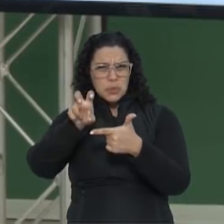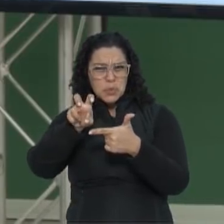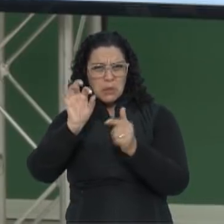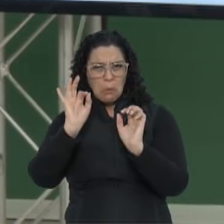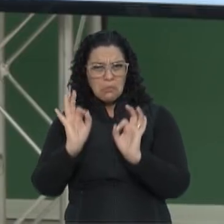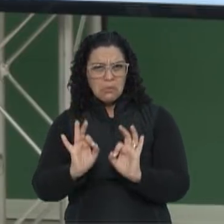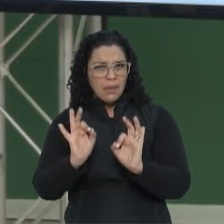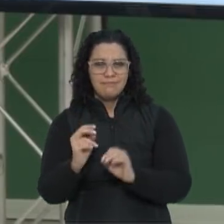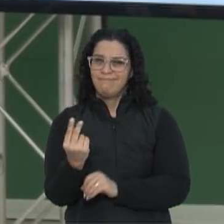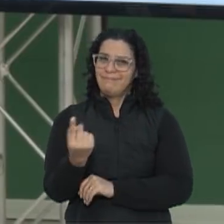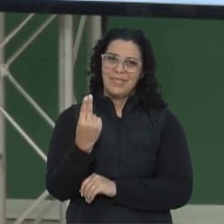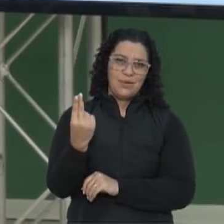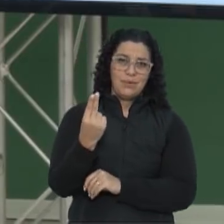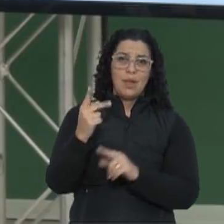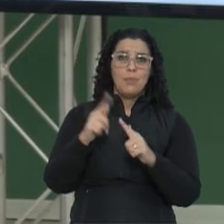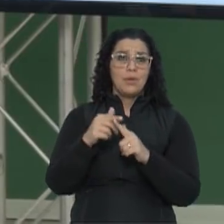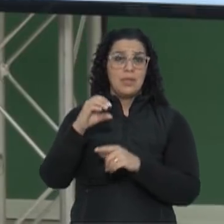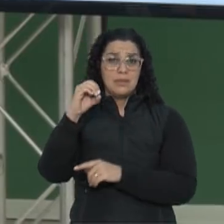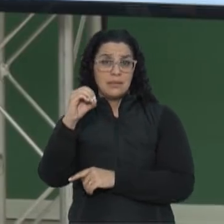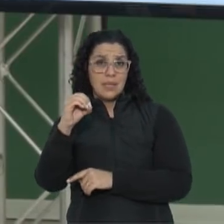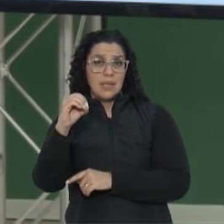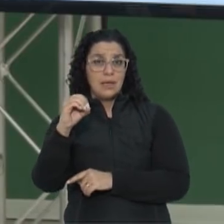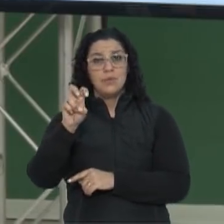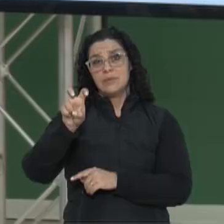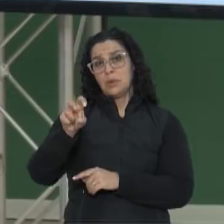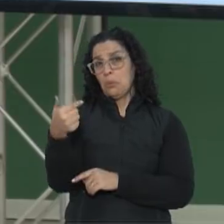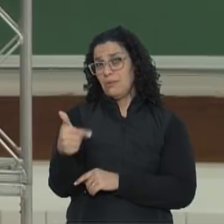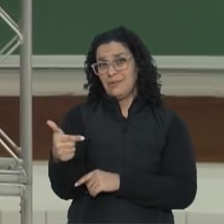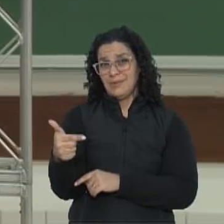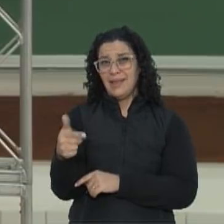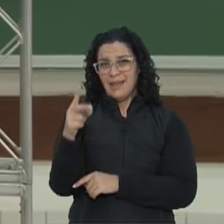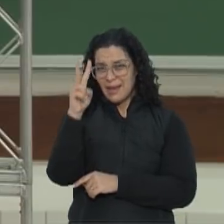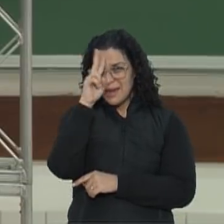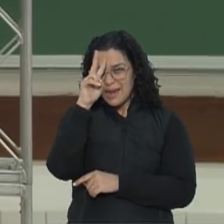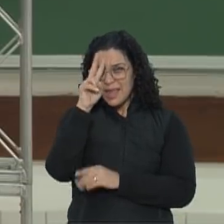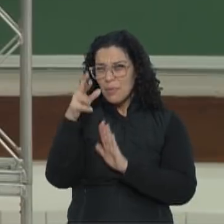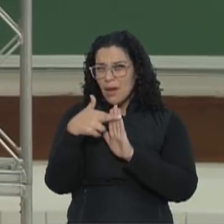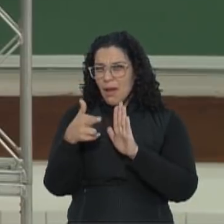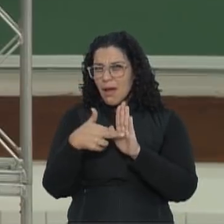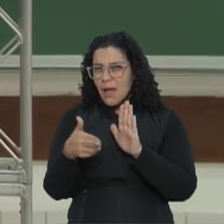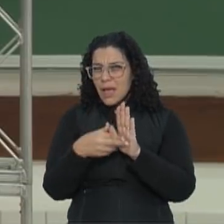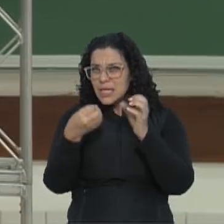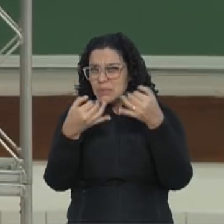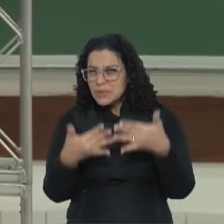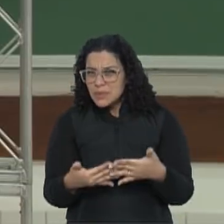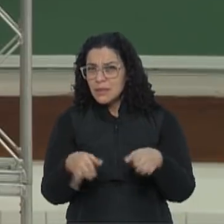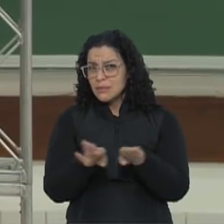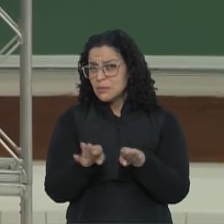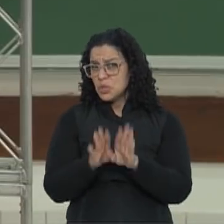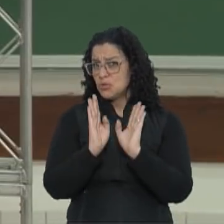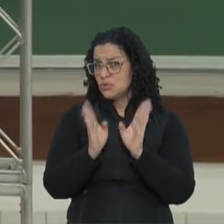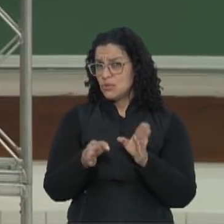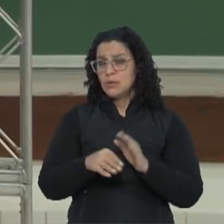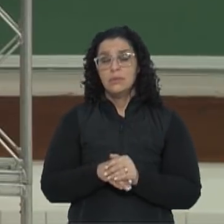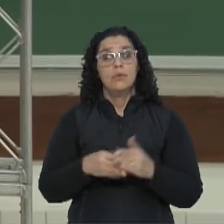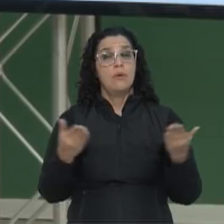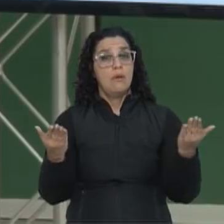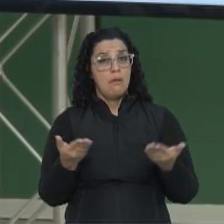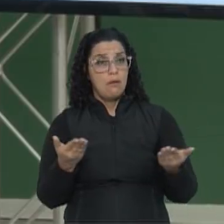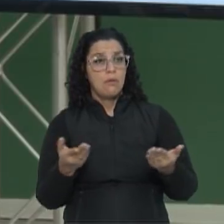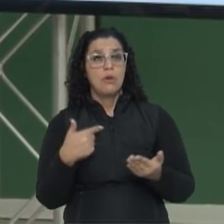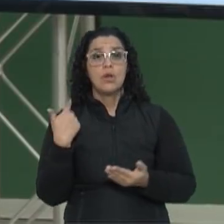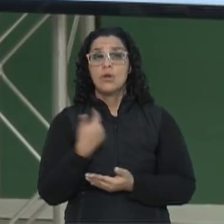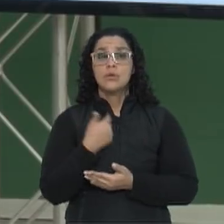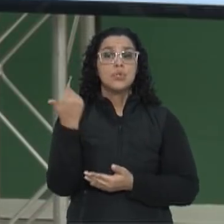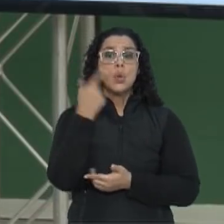5? Não, porque não termina nem em 0 e nem em 5. Lembra lá da nossa aula de múltiplos e divisores? Muito bem. Então,